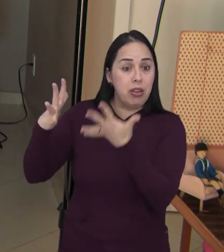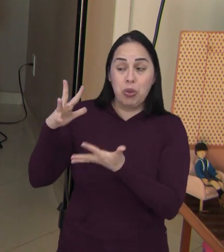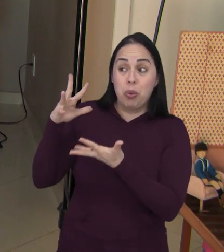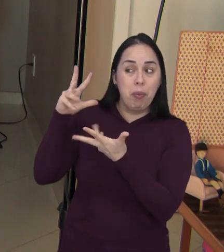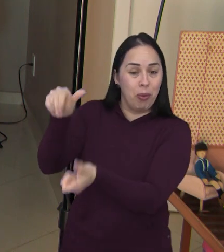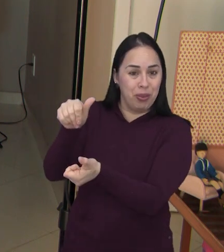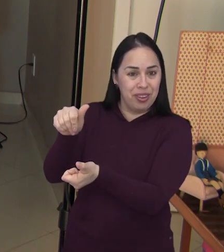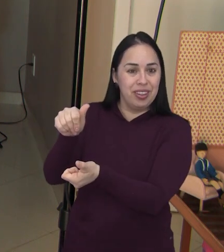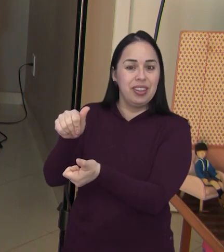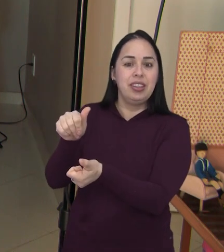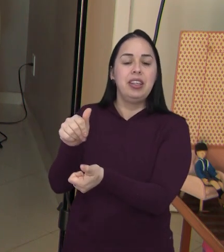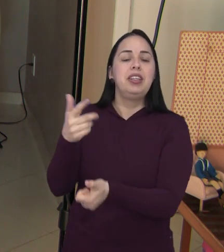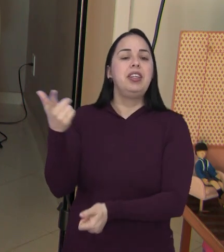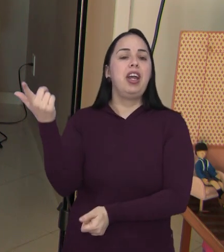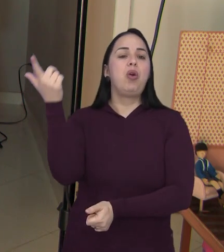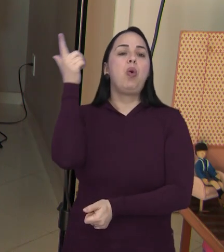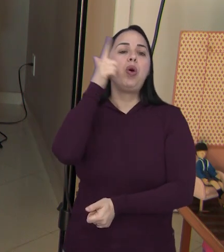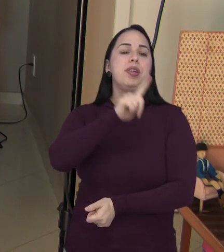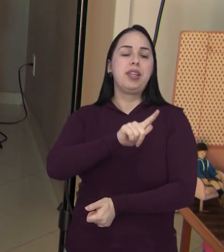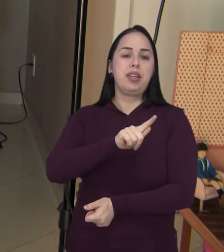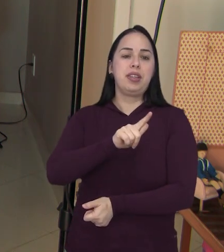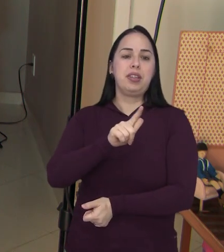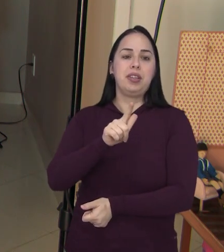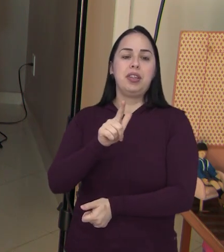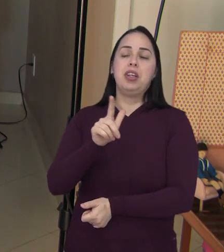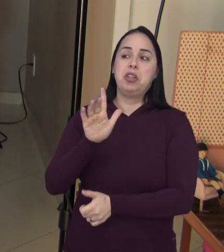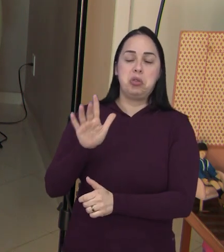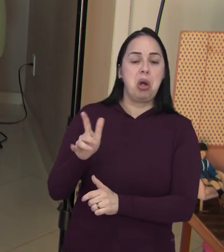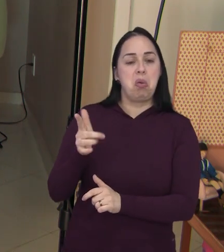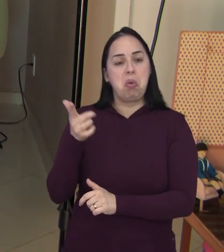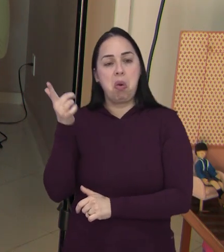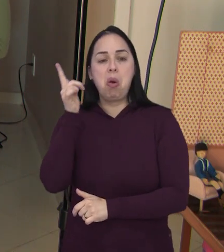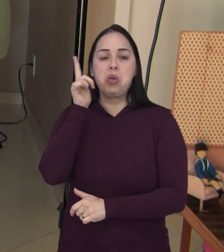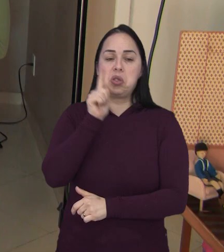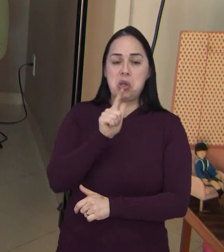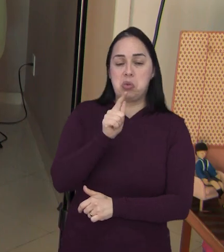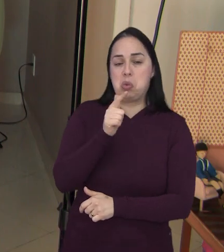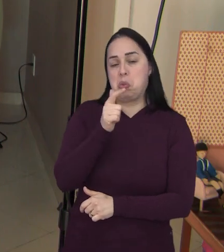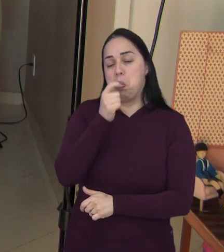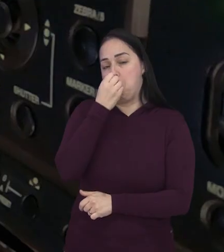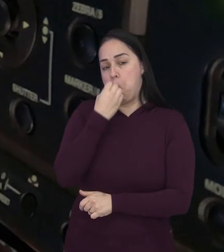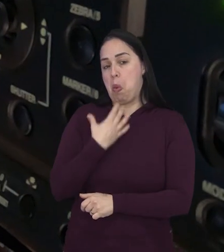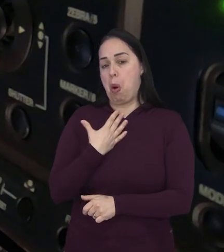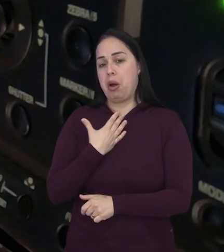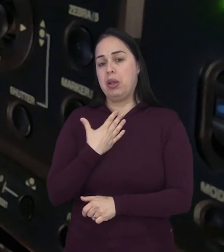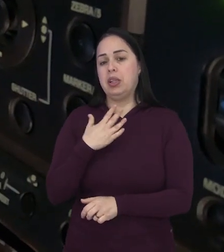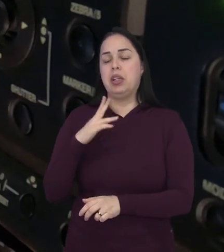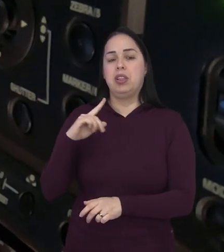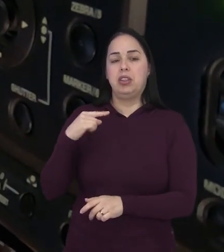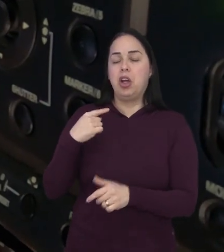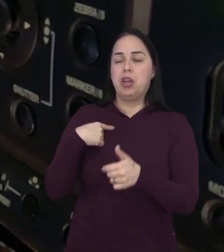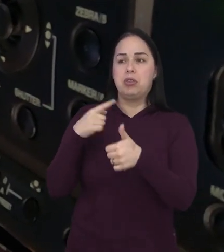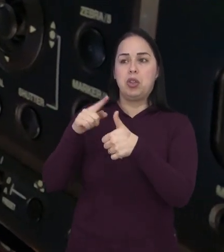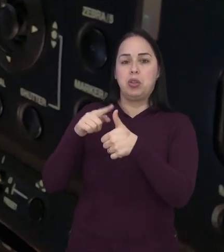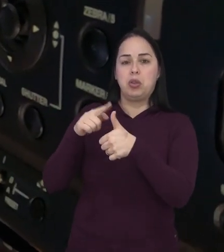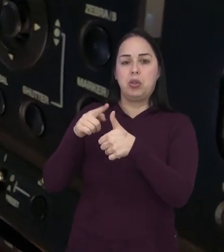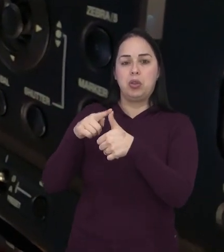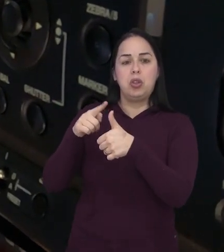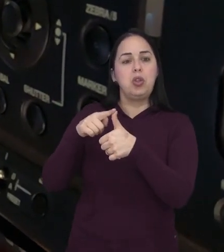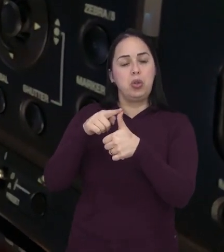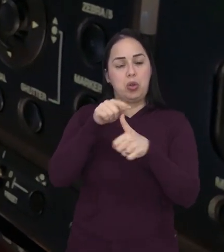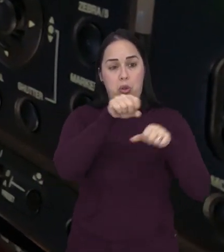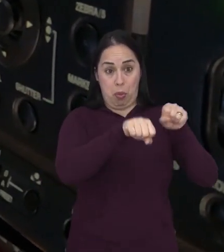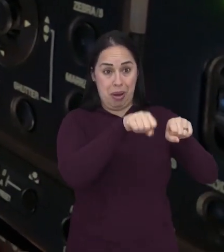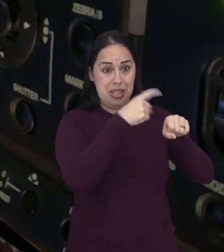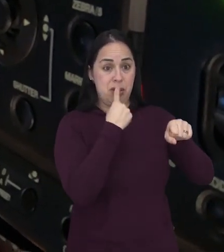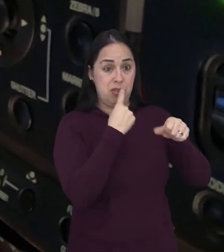inteiro, e já tivemos a felicidade de já ter alguns resultados positivos. Então a gente foi aprovado com o